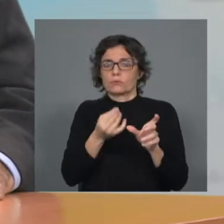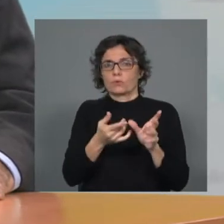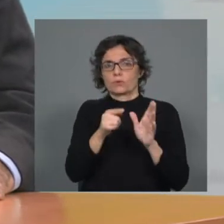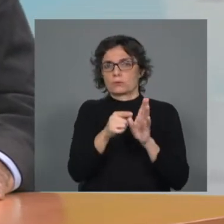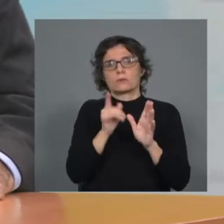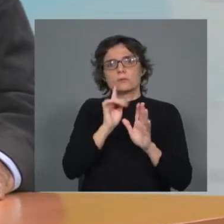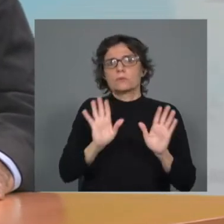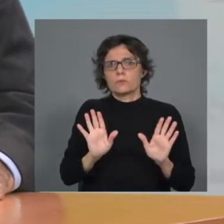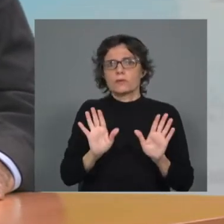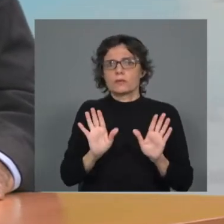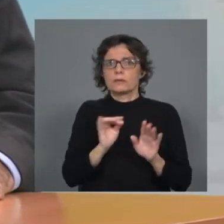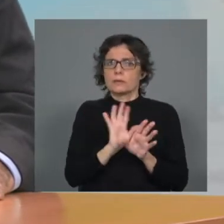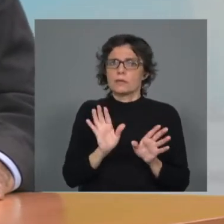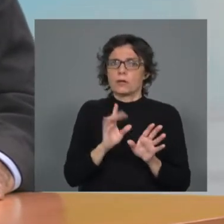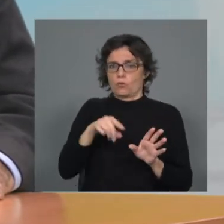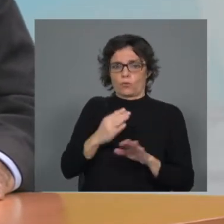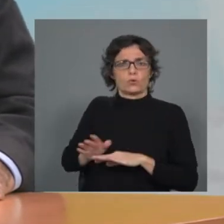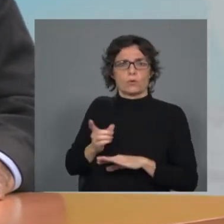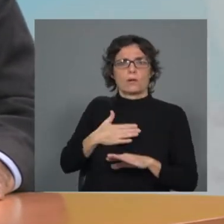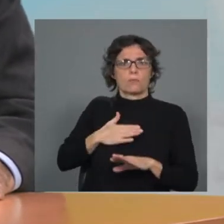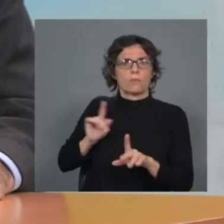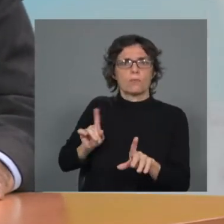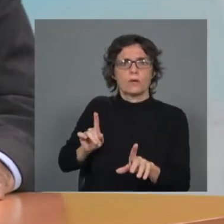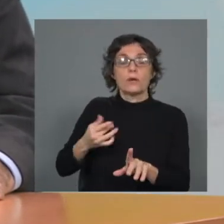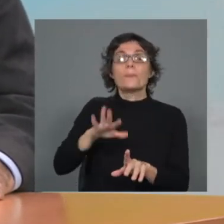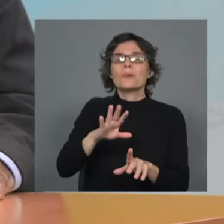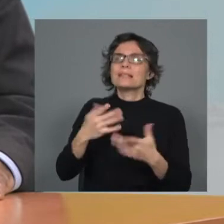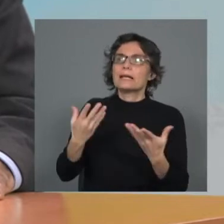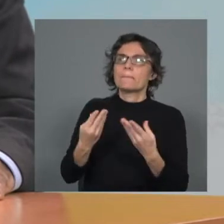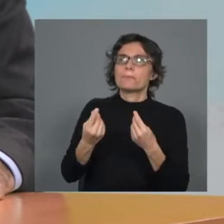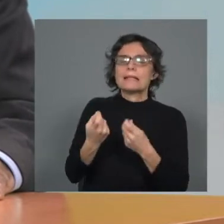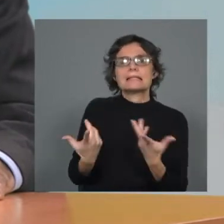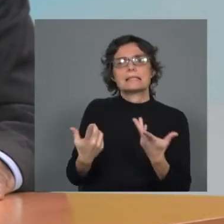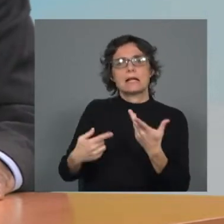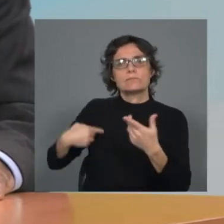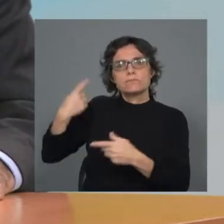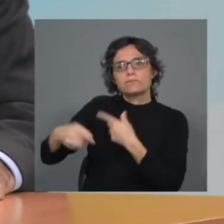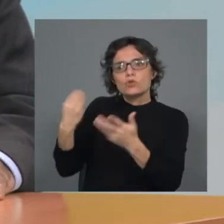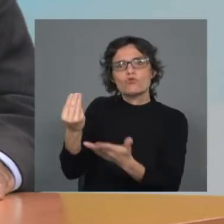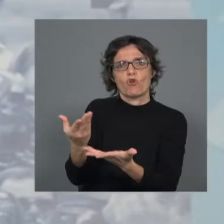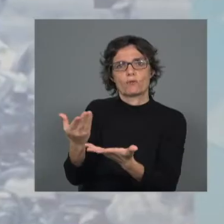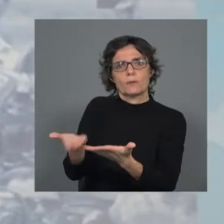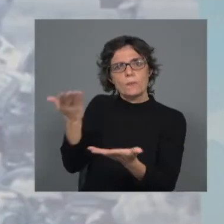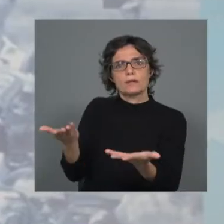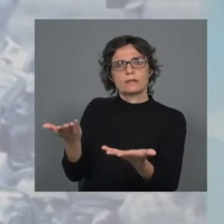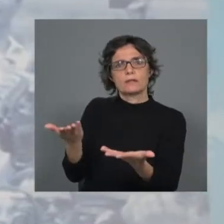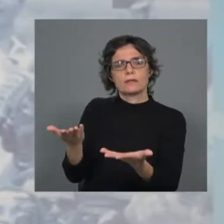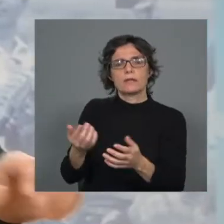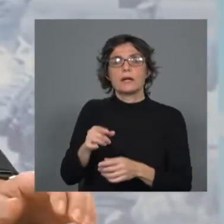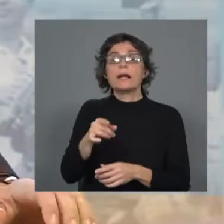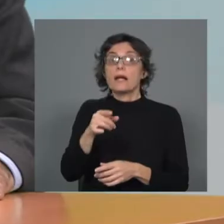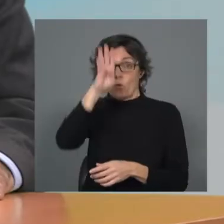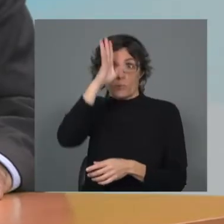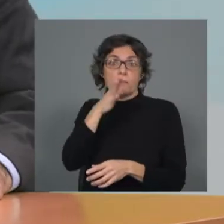aspecto que nós queremos salientar, não é? O que falta é novas gerações. Na verdade, este sim. aspecto é um daqueles que o Papa também